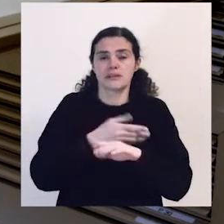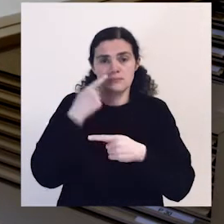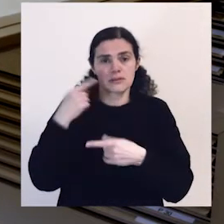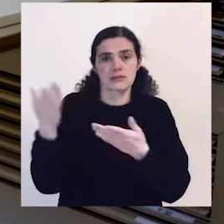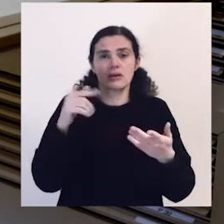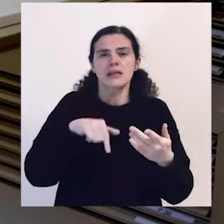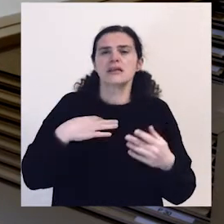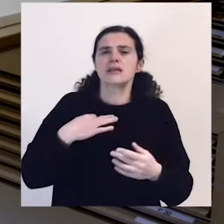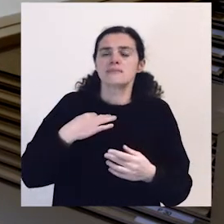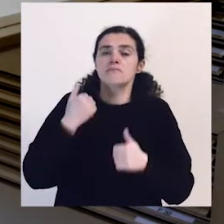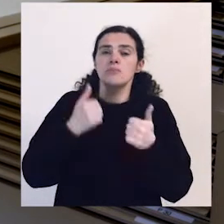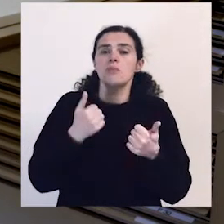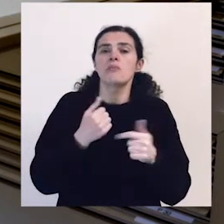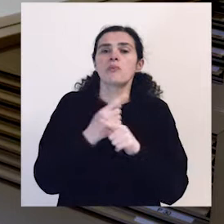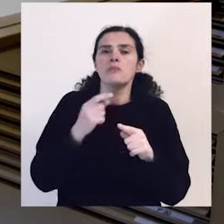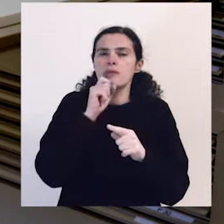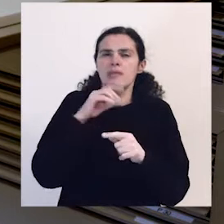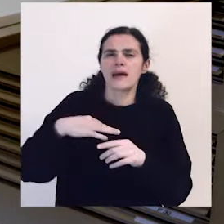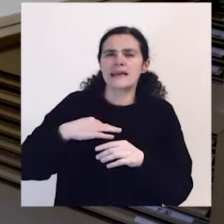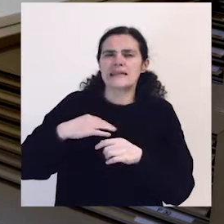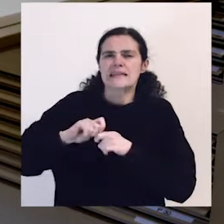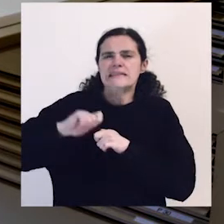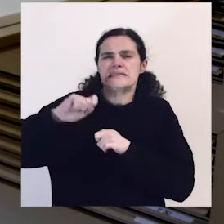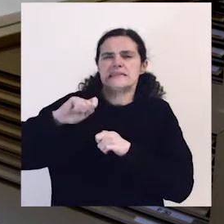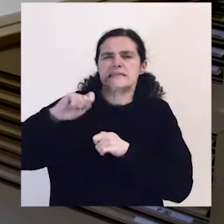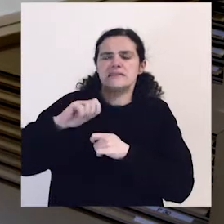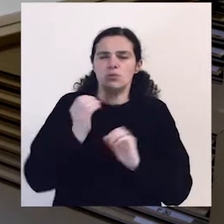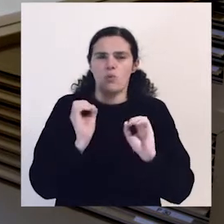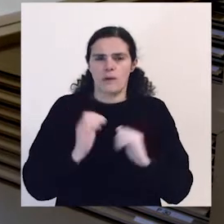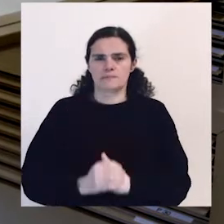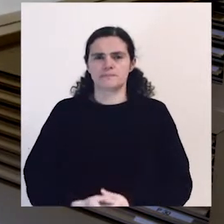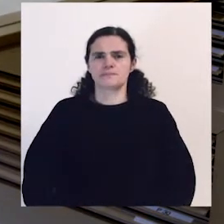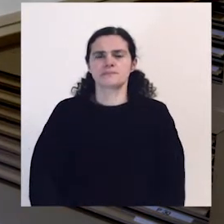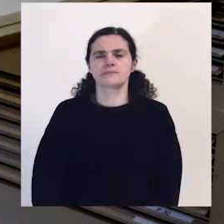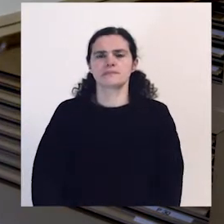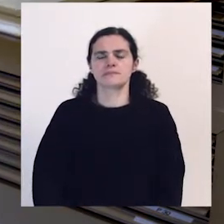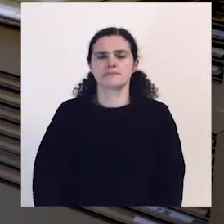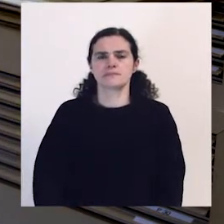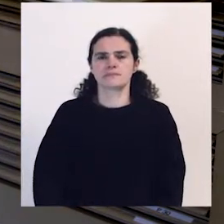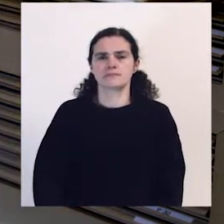textos, isto é especialmente benéfico porque faz com que as fibras não estejam em esforço.